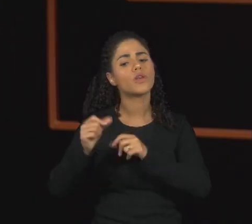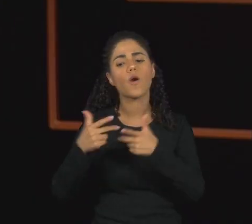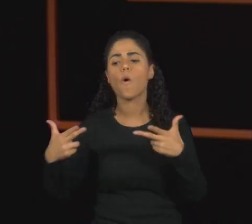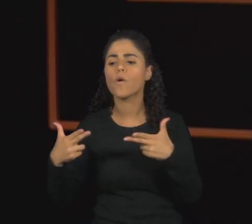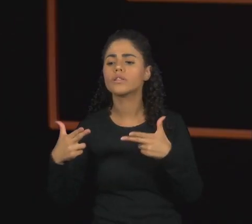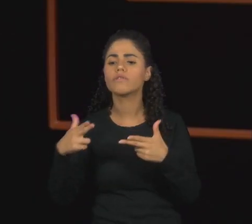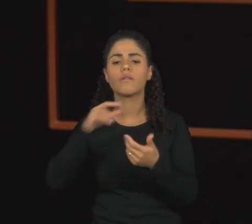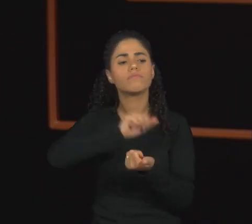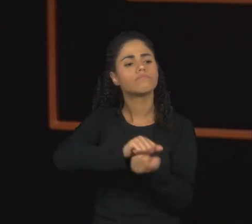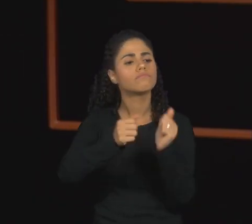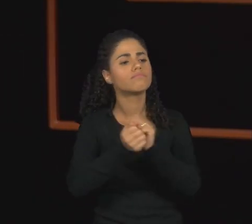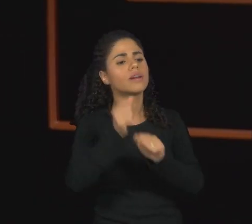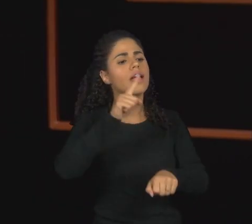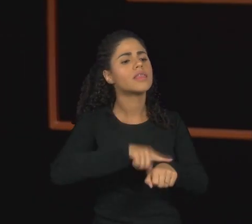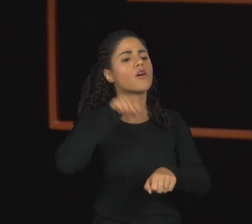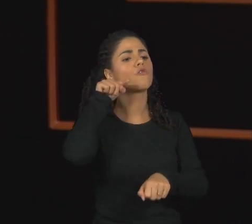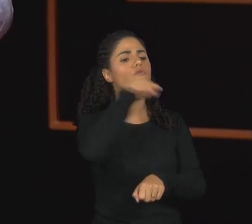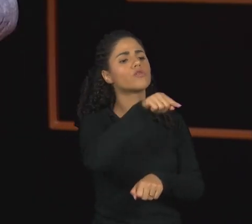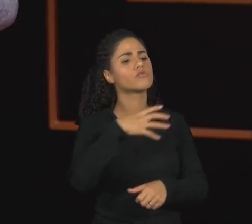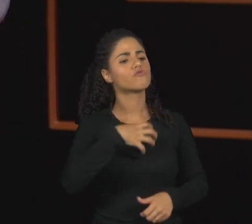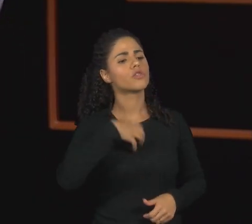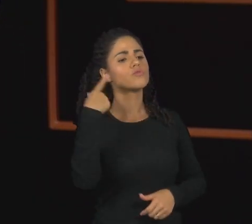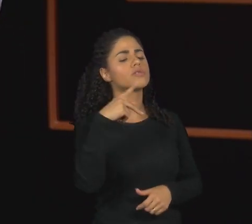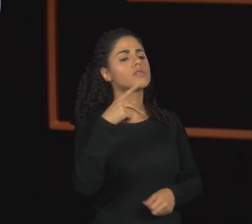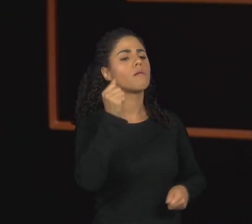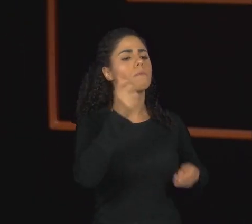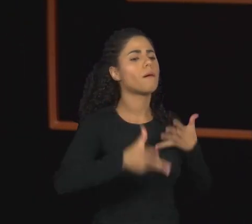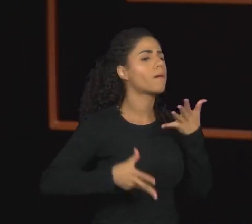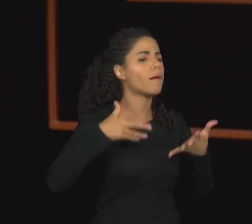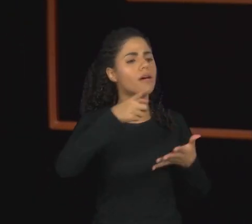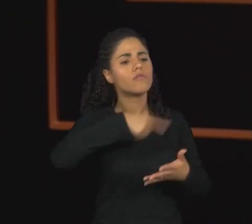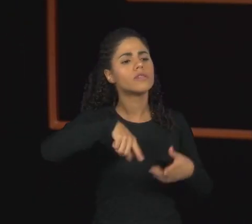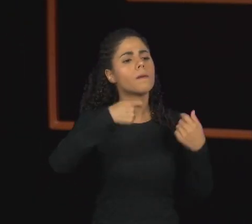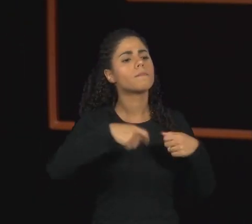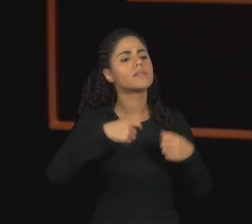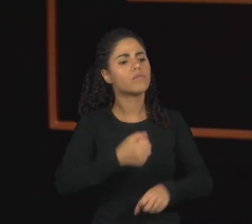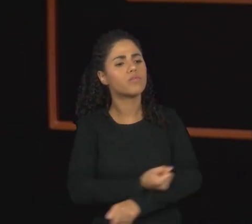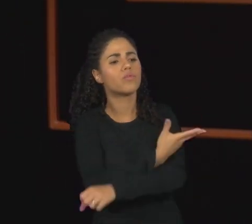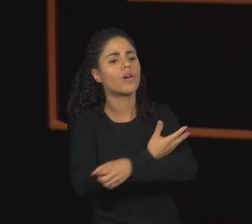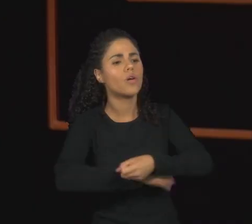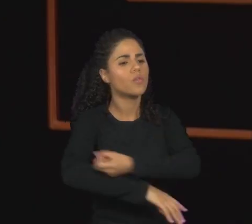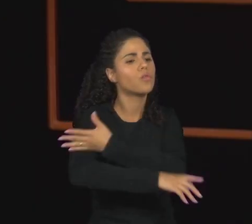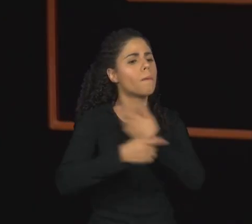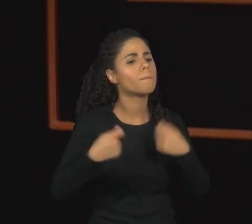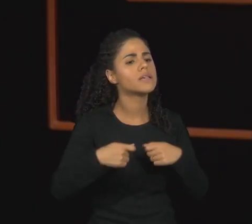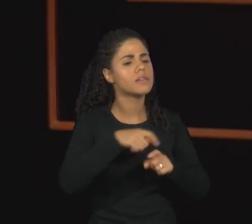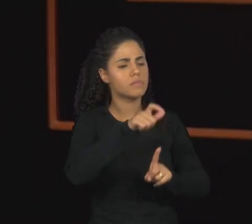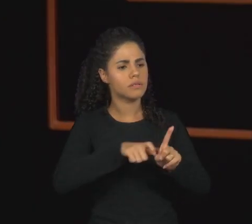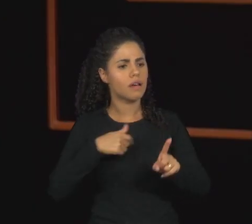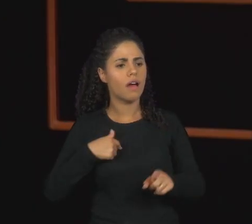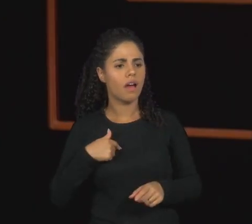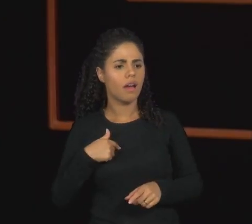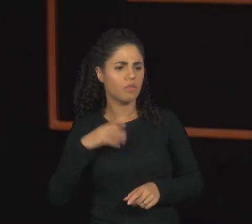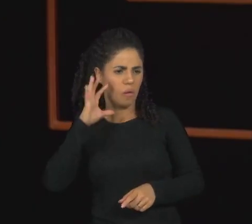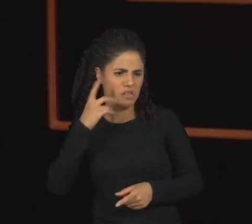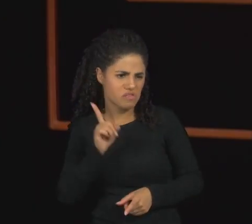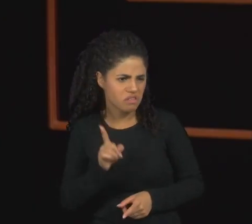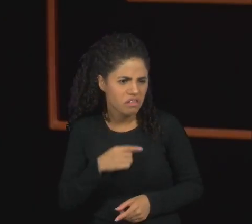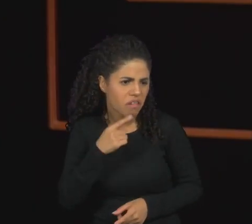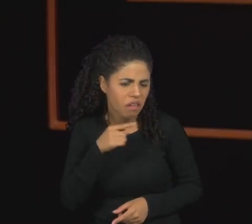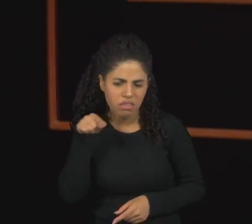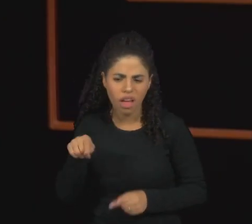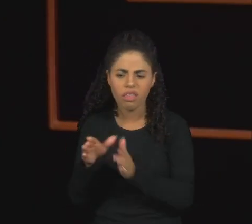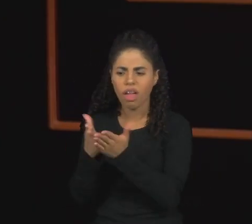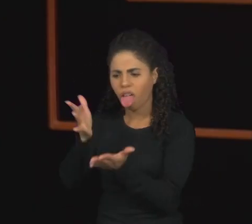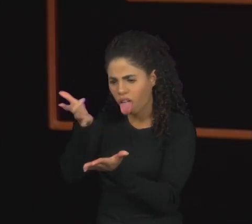e vamos improvisar com as suas palavras, porque vocês têm que ter a emoção dos personagens. Não adianta nada vocês saberem